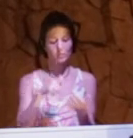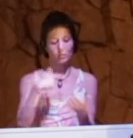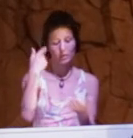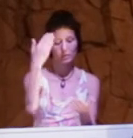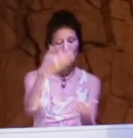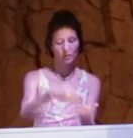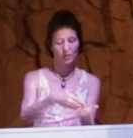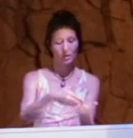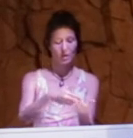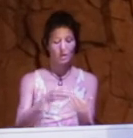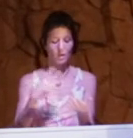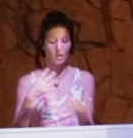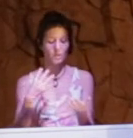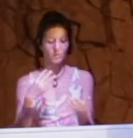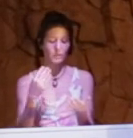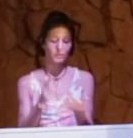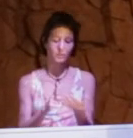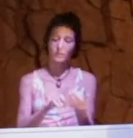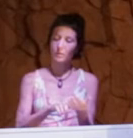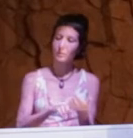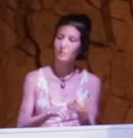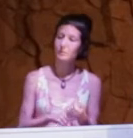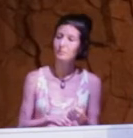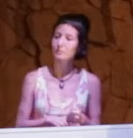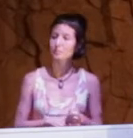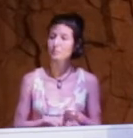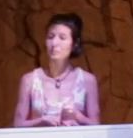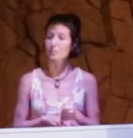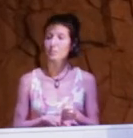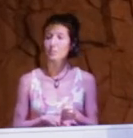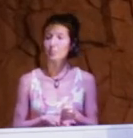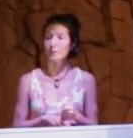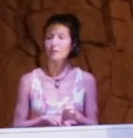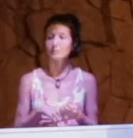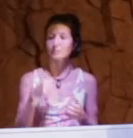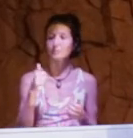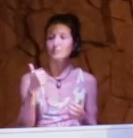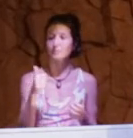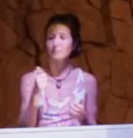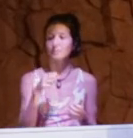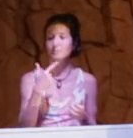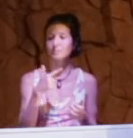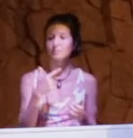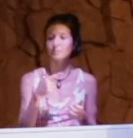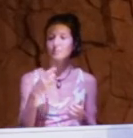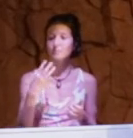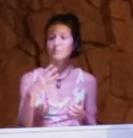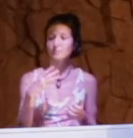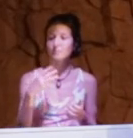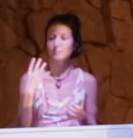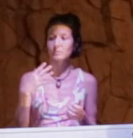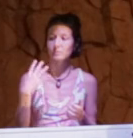aí, contracapa, por aí vai, mas primeira capa, segunda capa, o verso dela, terceira capa e a quarta